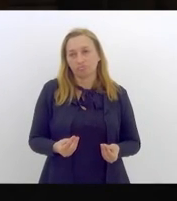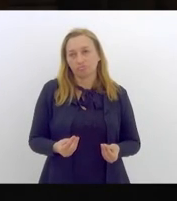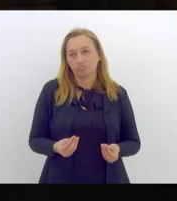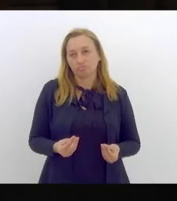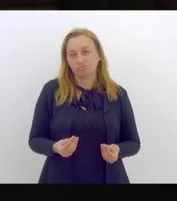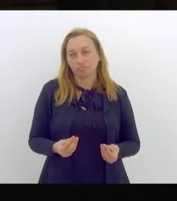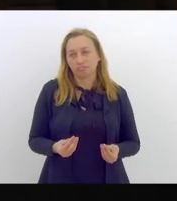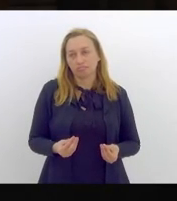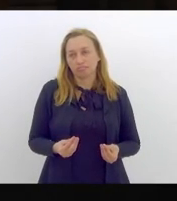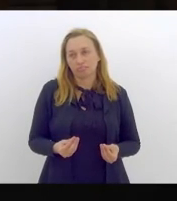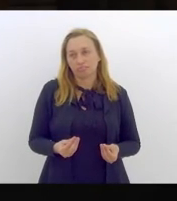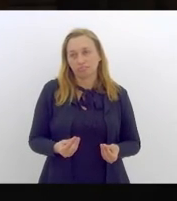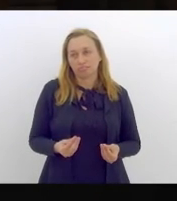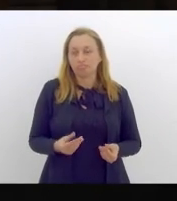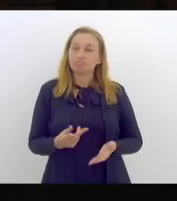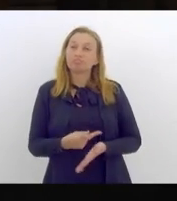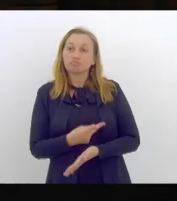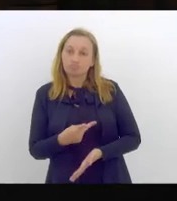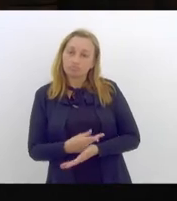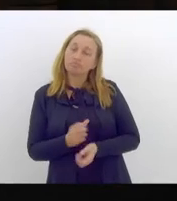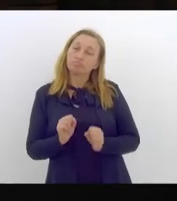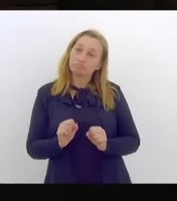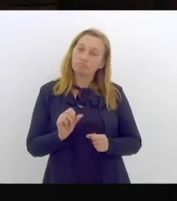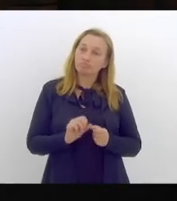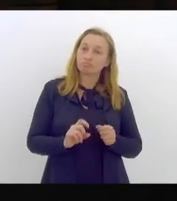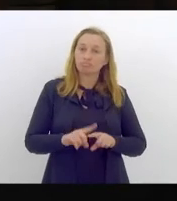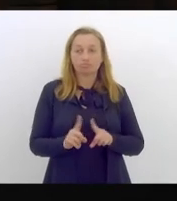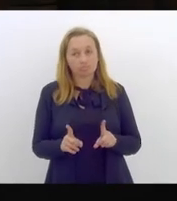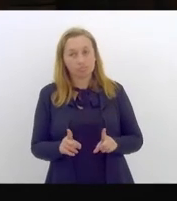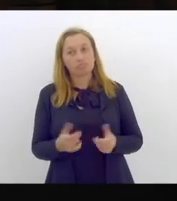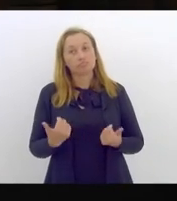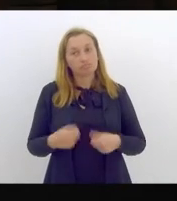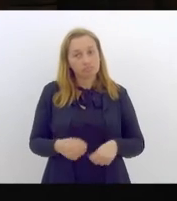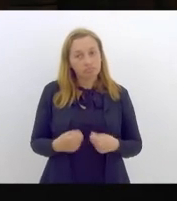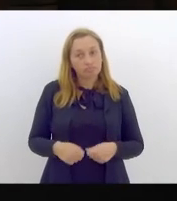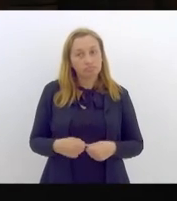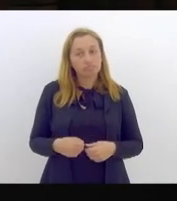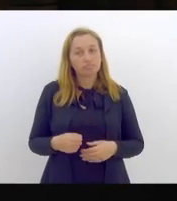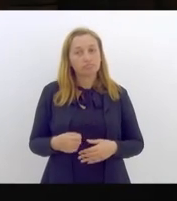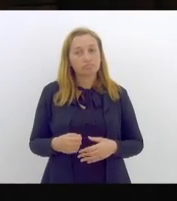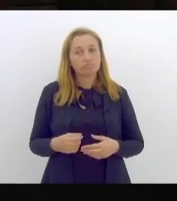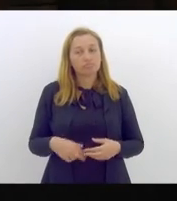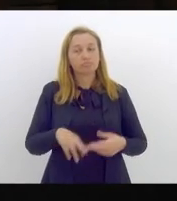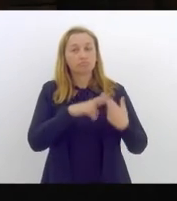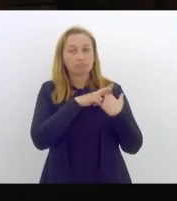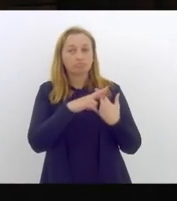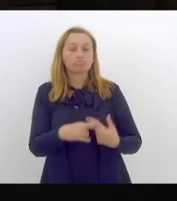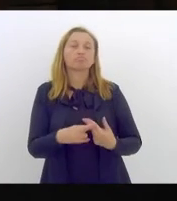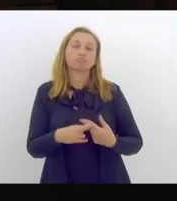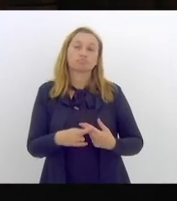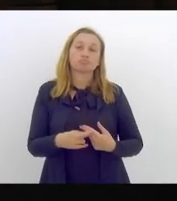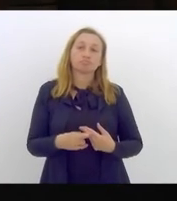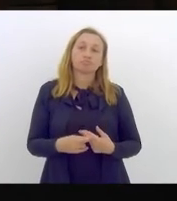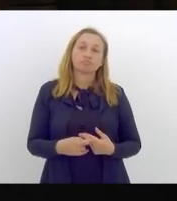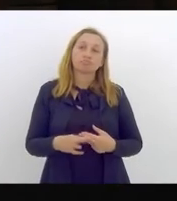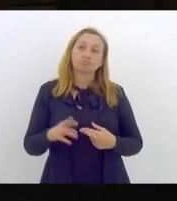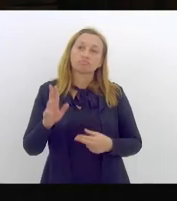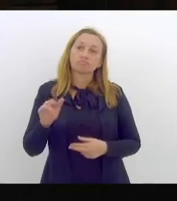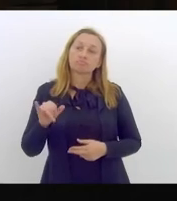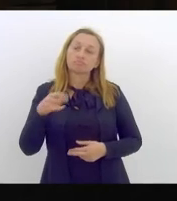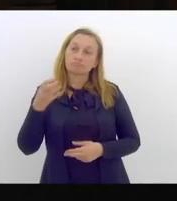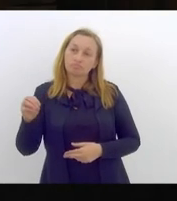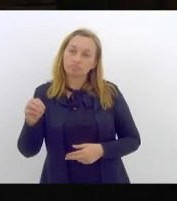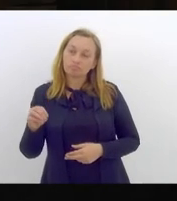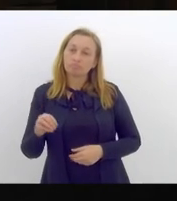caráter de agiotagem a gente faça. E aí a gente precisa começar a assumir para nós mesmos que a União,